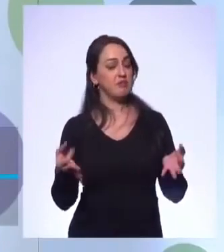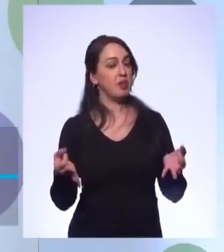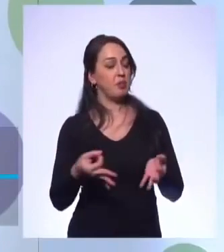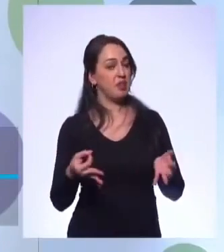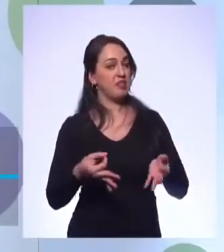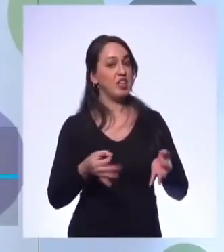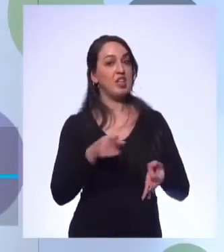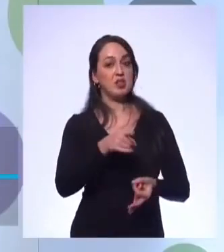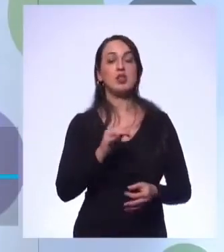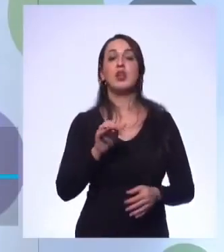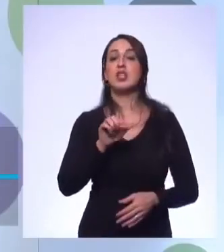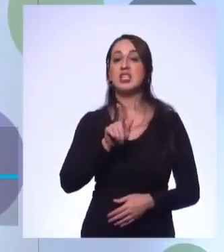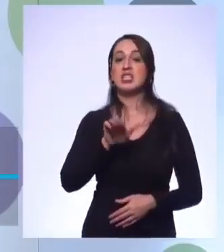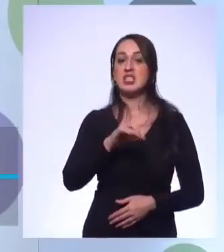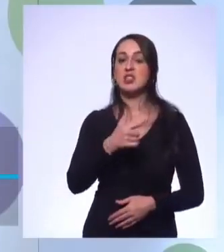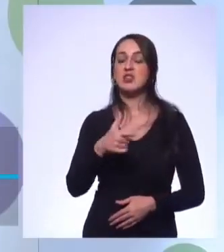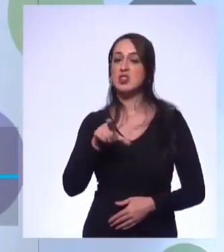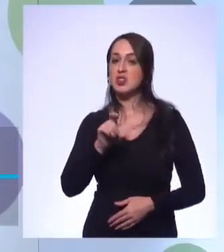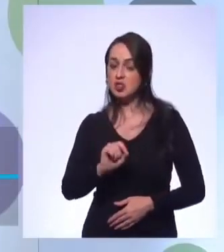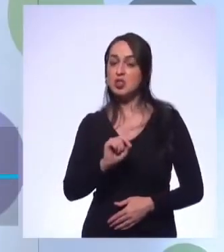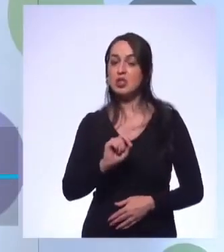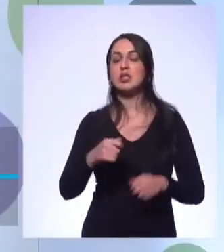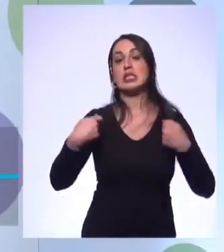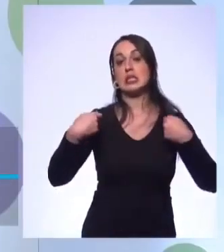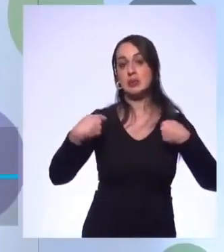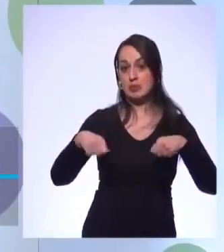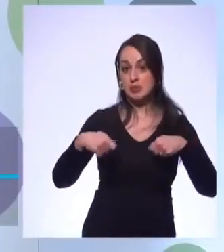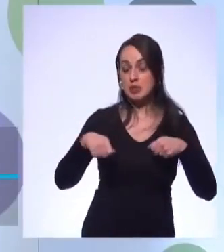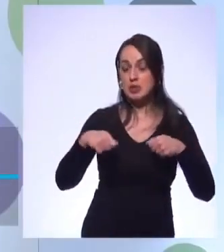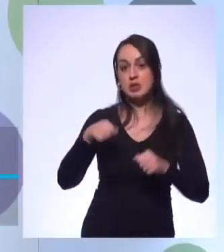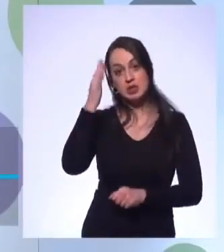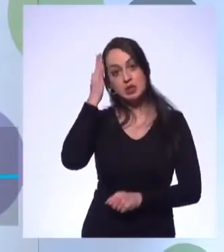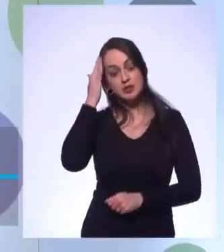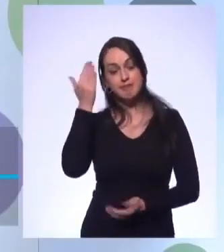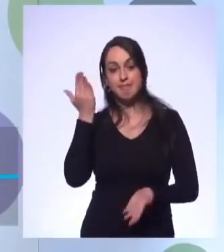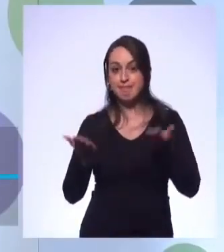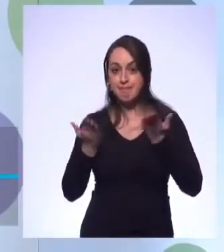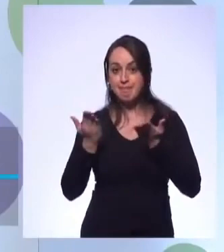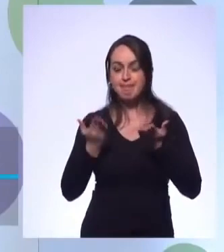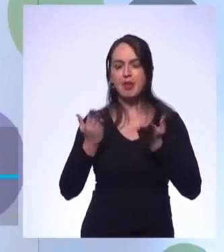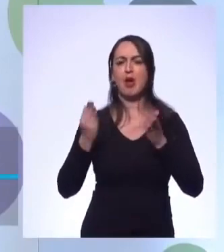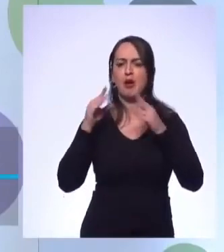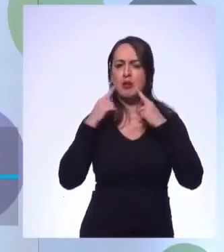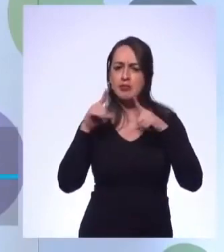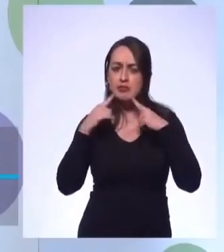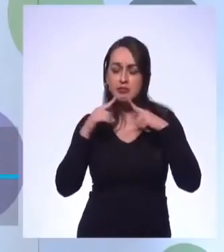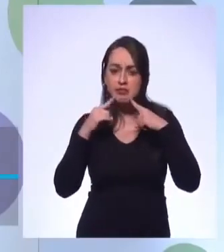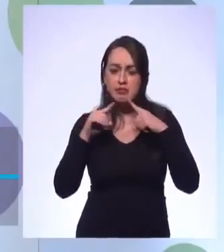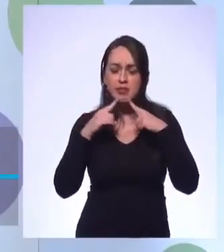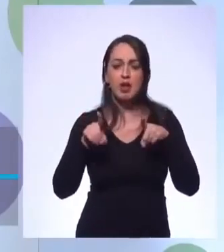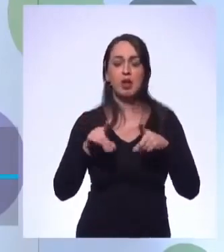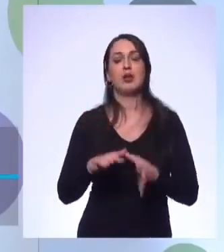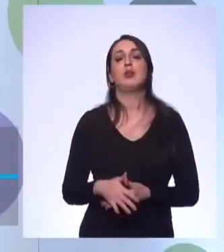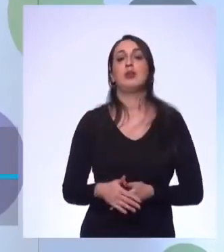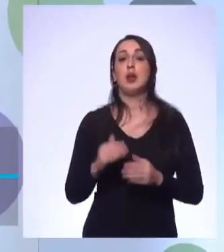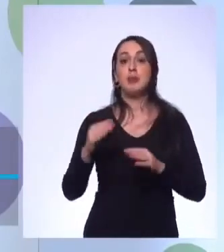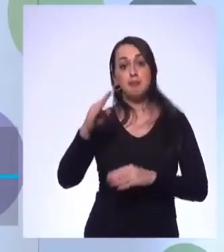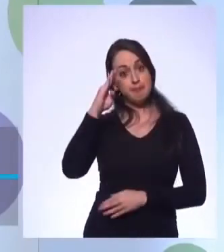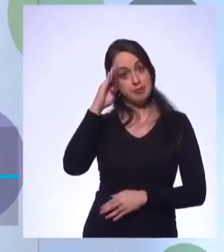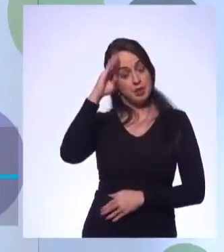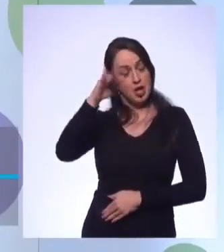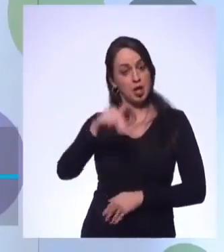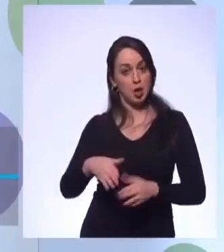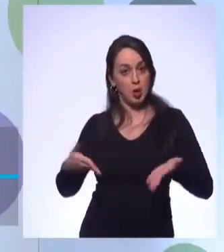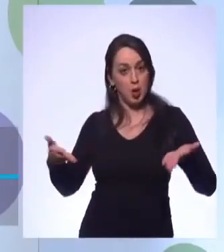Geração mimimi, nós todos temos que assumir, vocês principalmente, porque é a era da informação, né? Claro. Ninguém mais vai fazer vocês